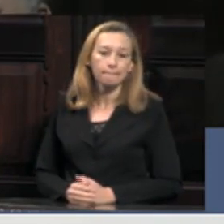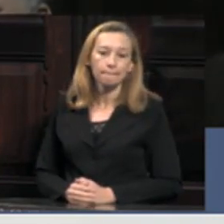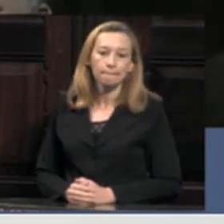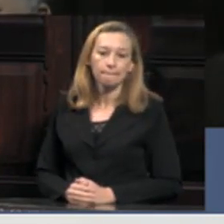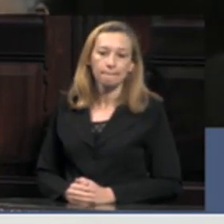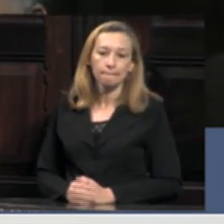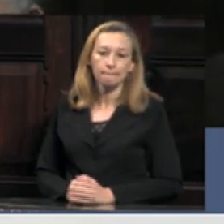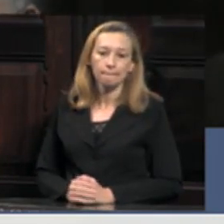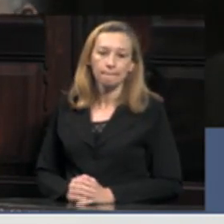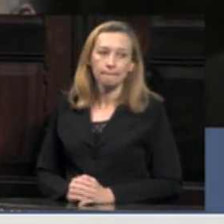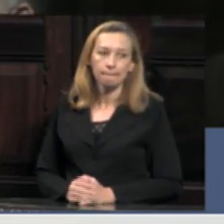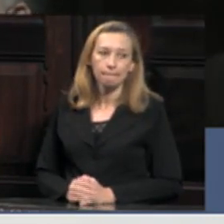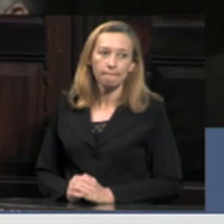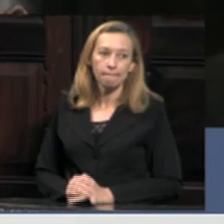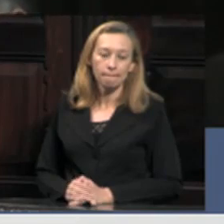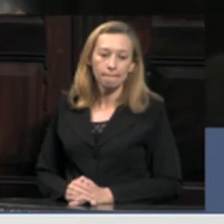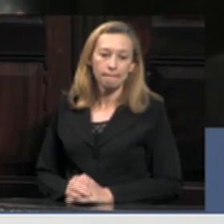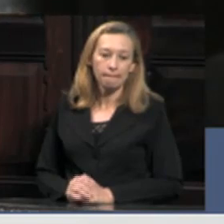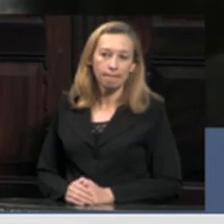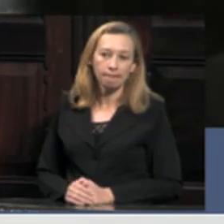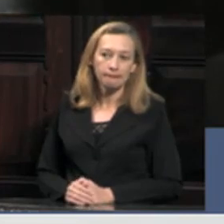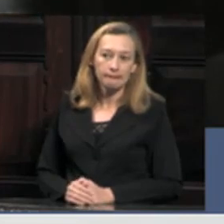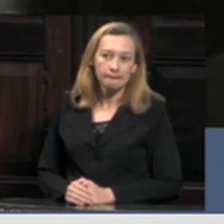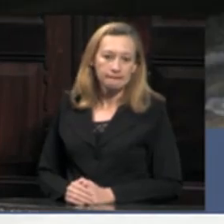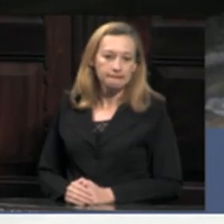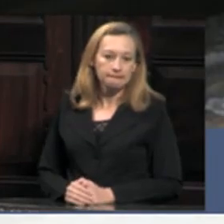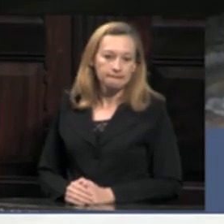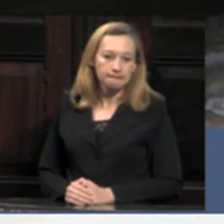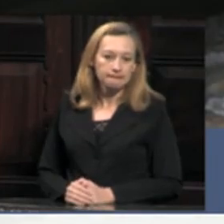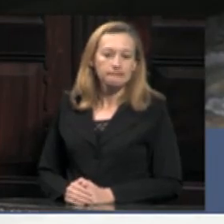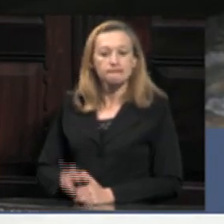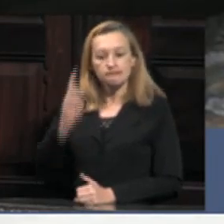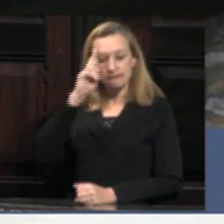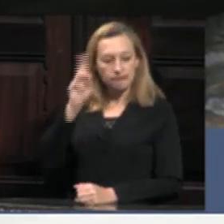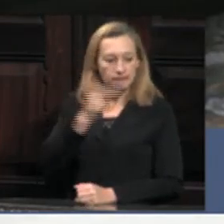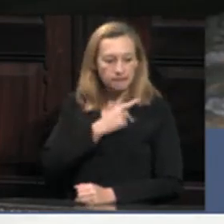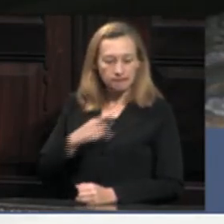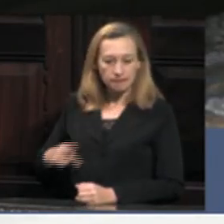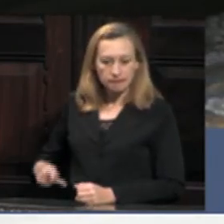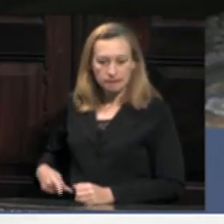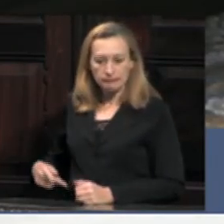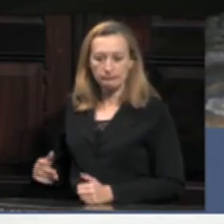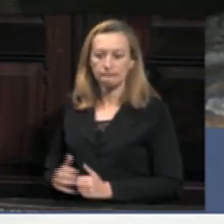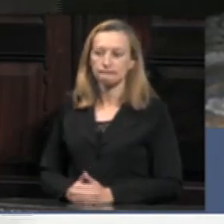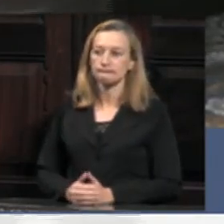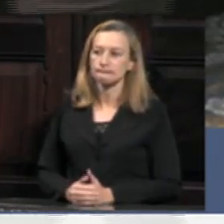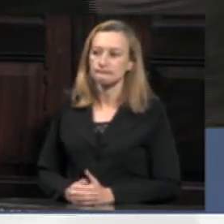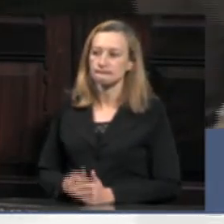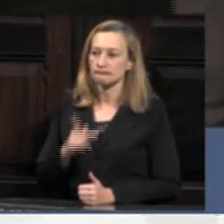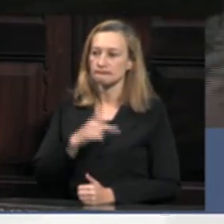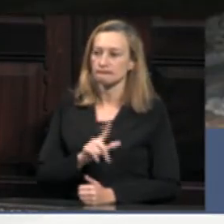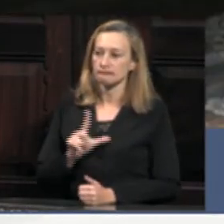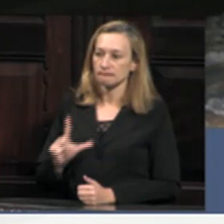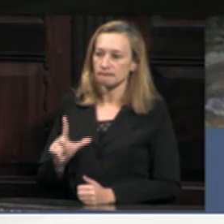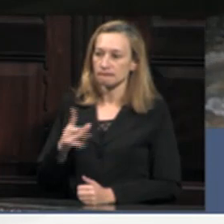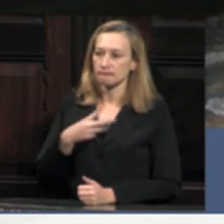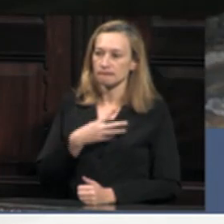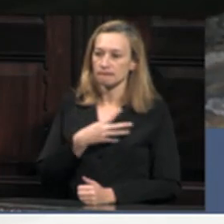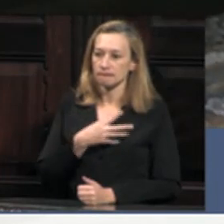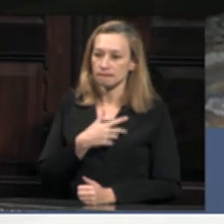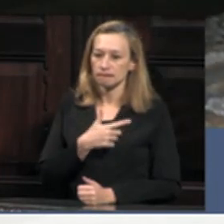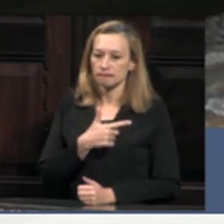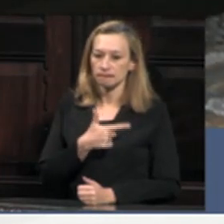Senhor presidente, O PL